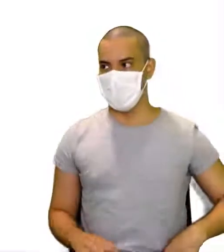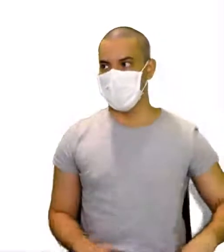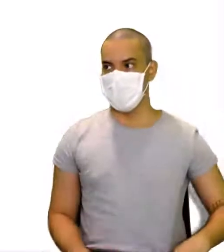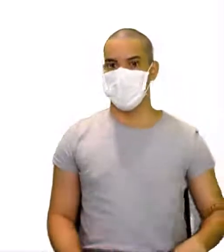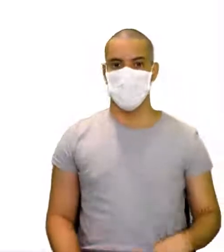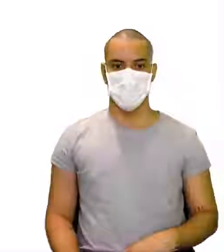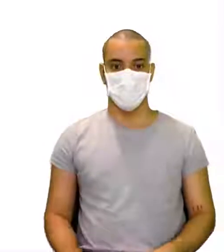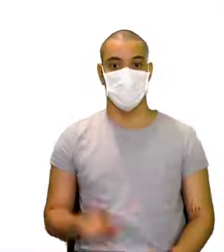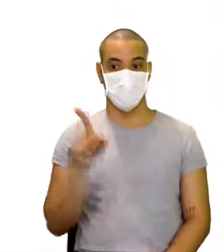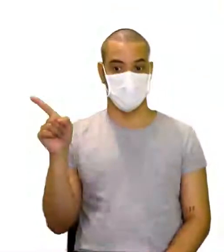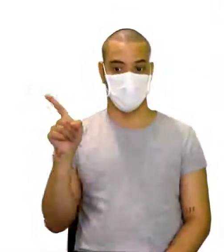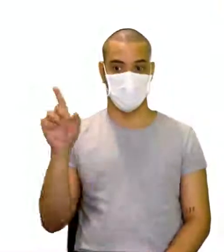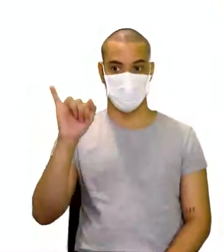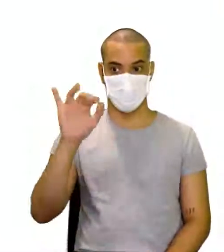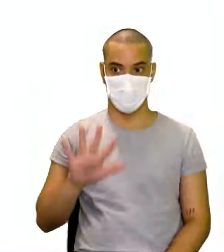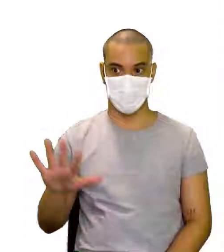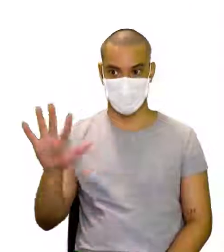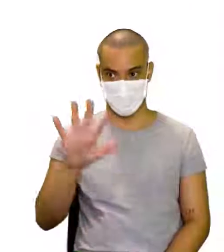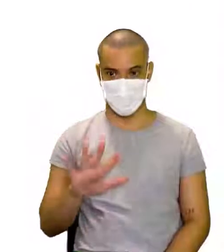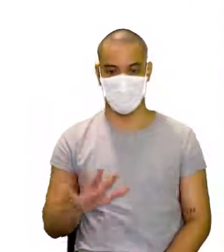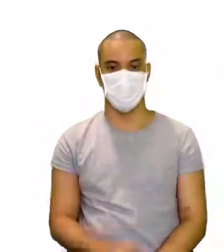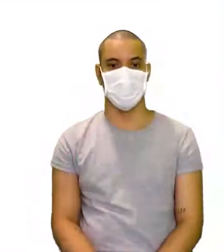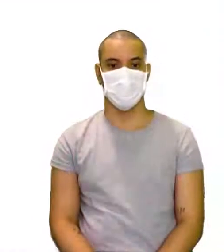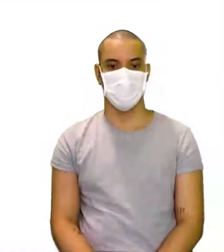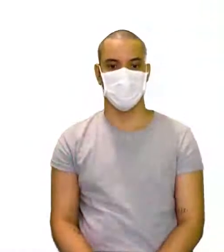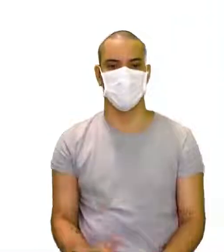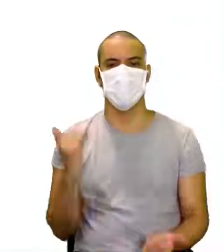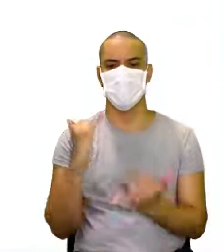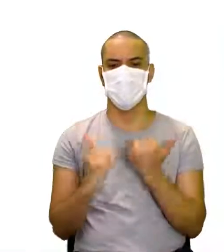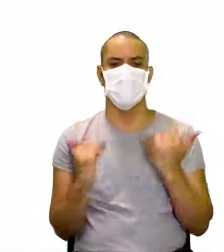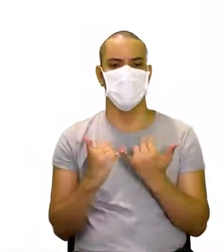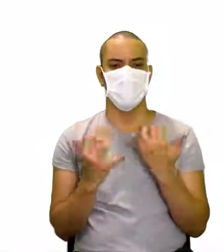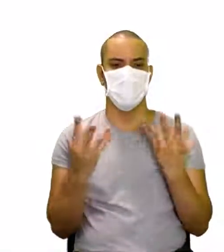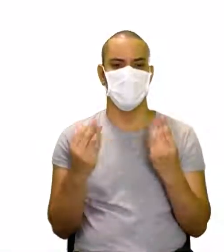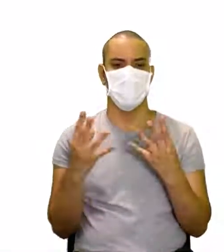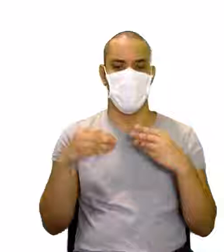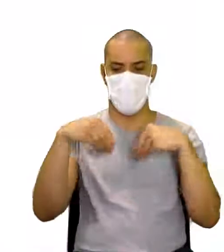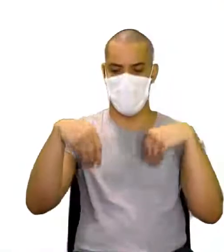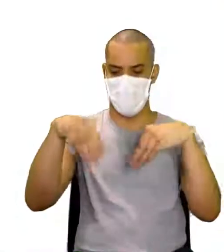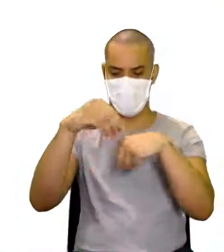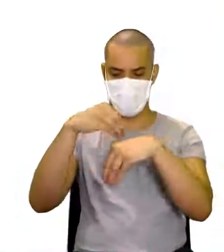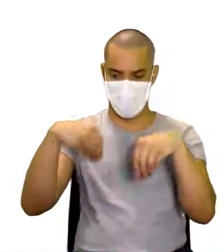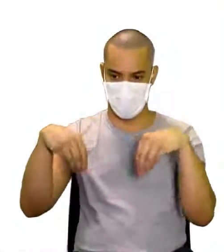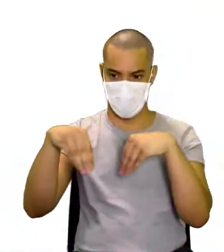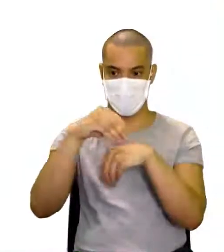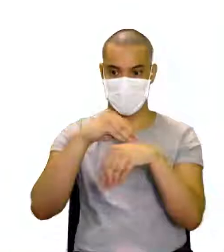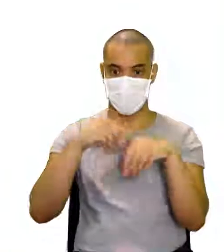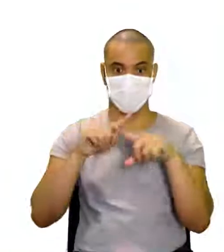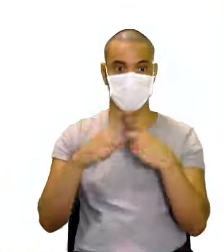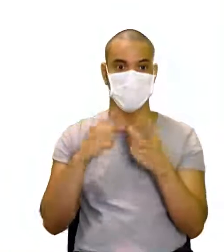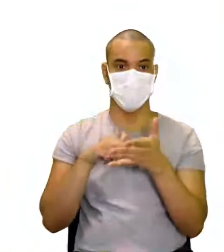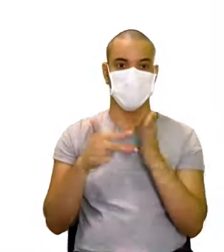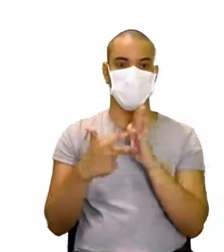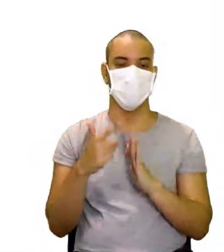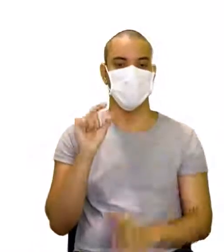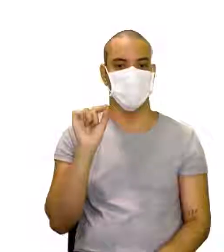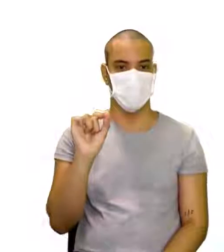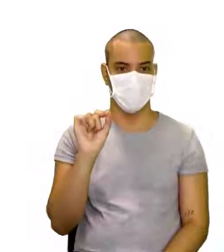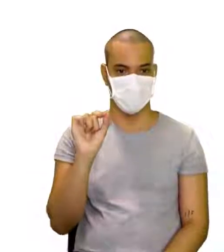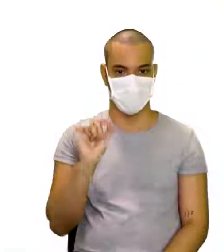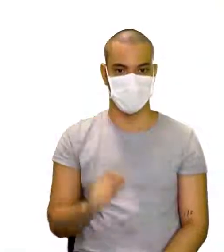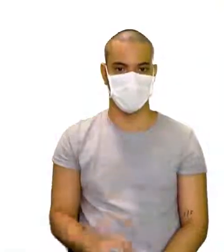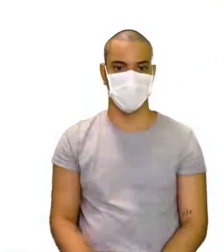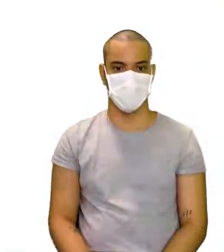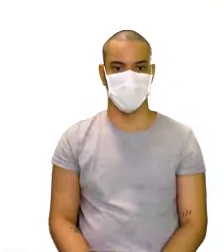Olha só essa figura aqui, pessoal. Parece um bocado de pozinho, né? Mas isso aqui, nós